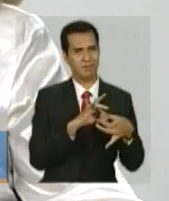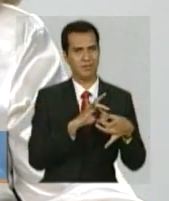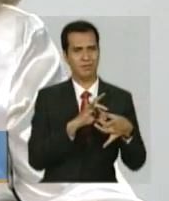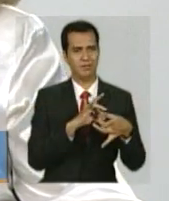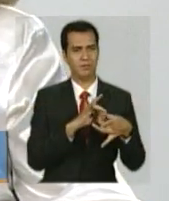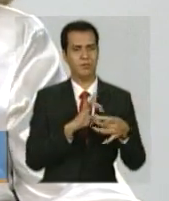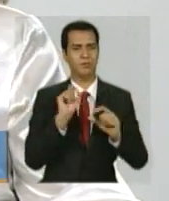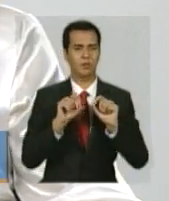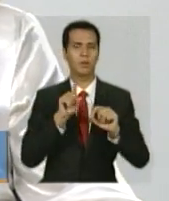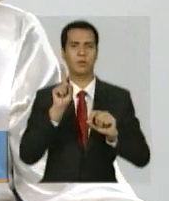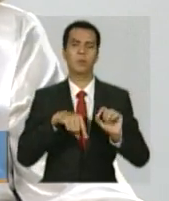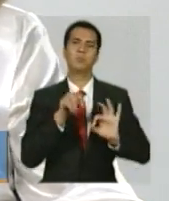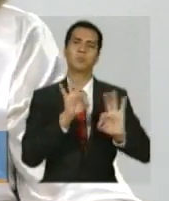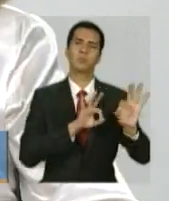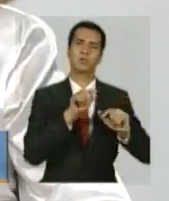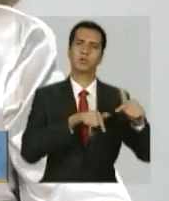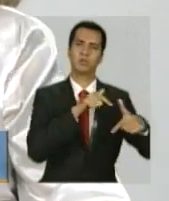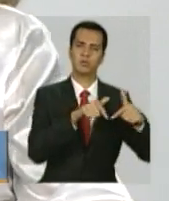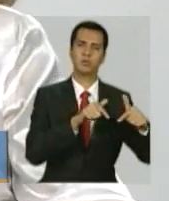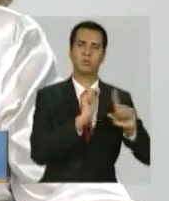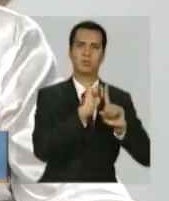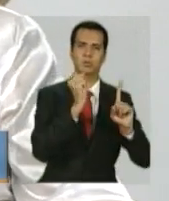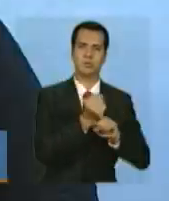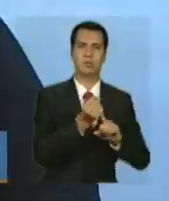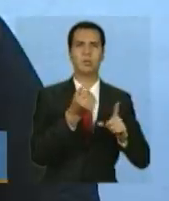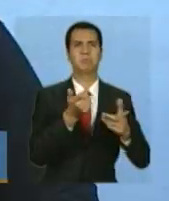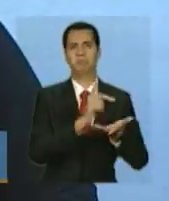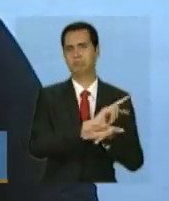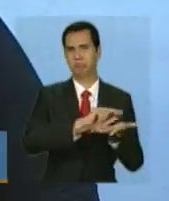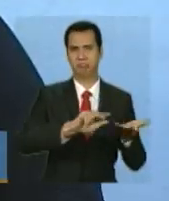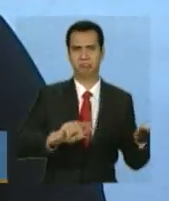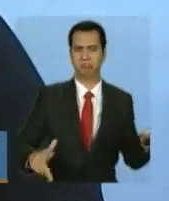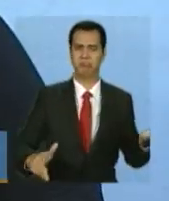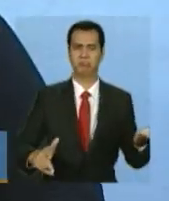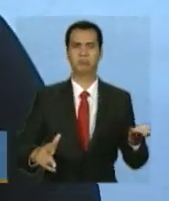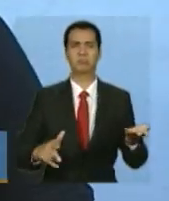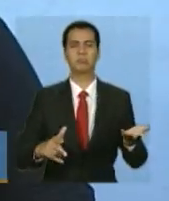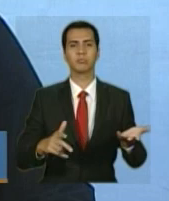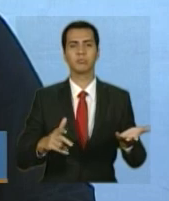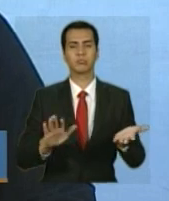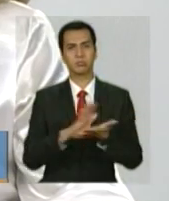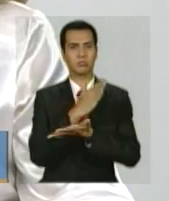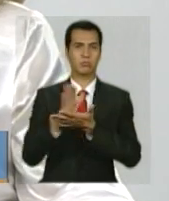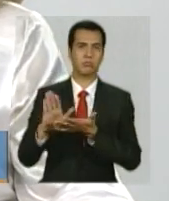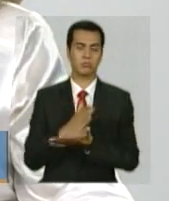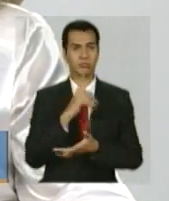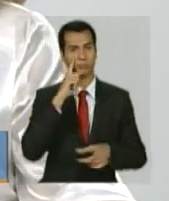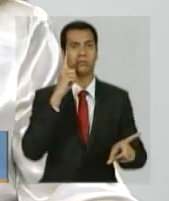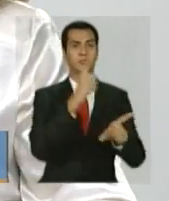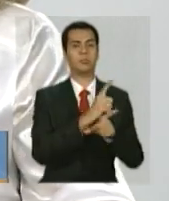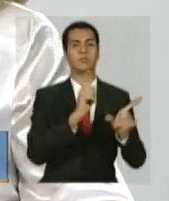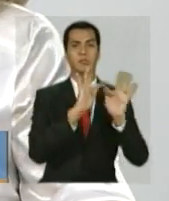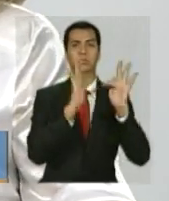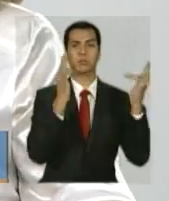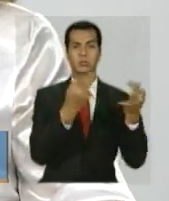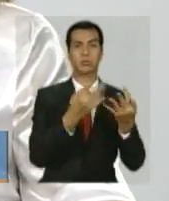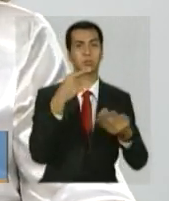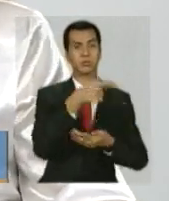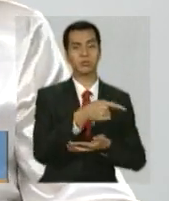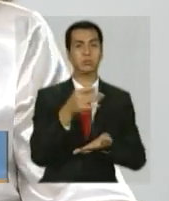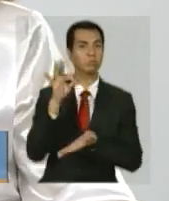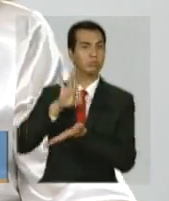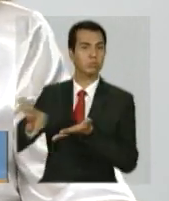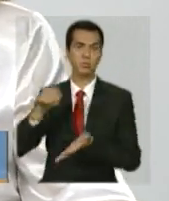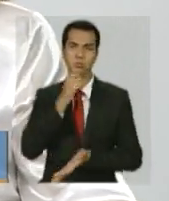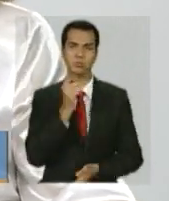algum programa social ou de sociedade civil, de algum Alguma órgão público, de alguma entidade? entidade que identificou essa família não está cadastrada.